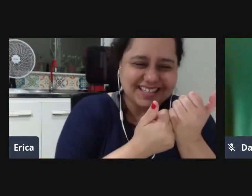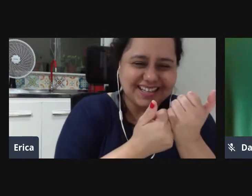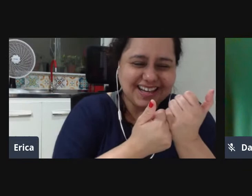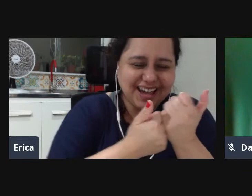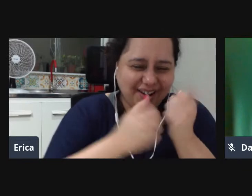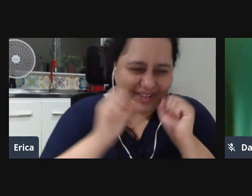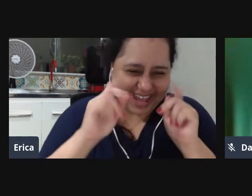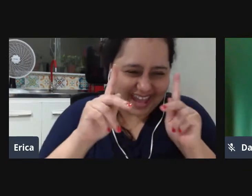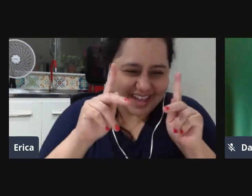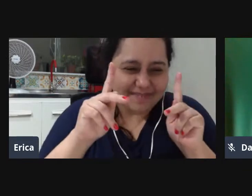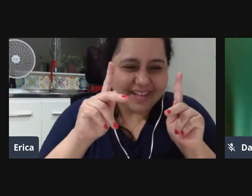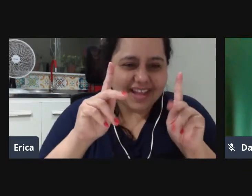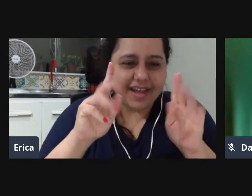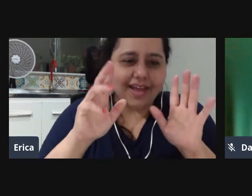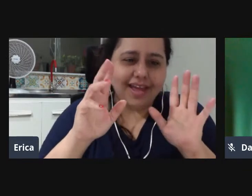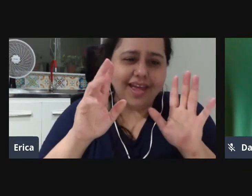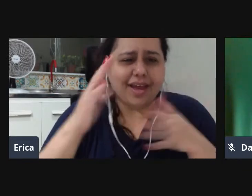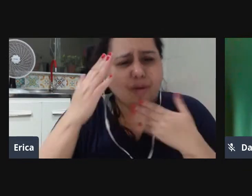tutores, ok?